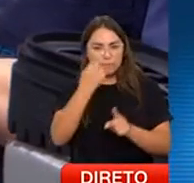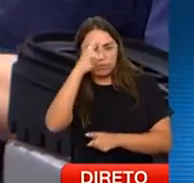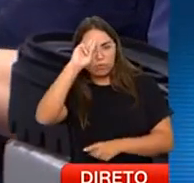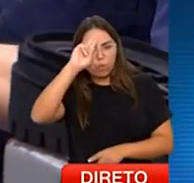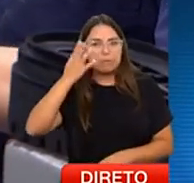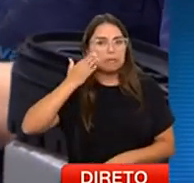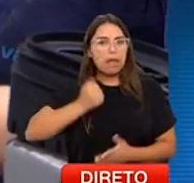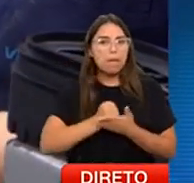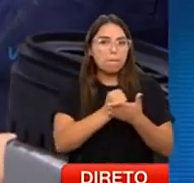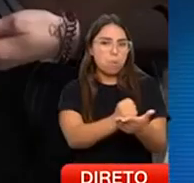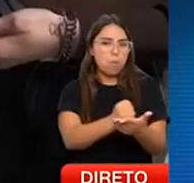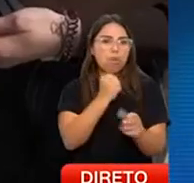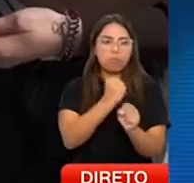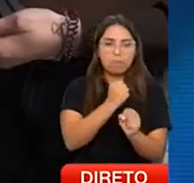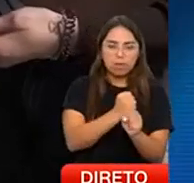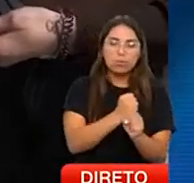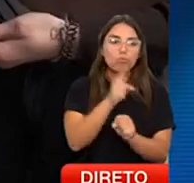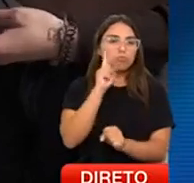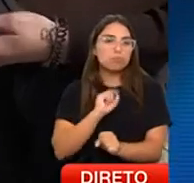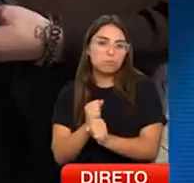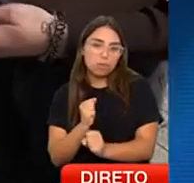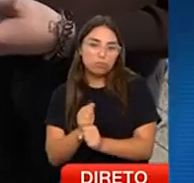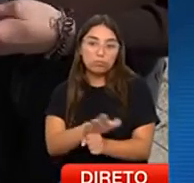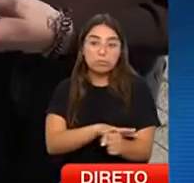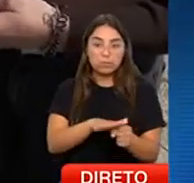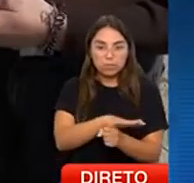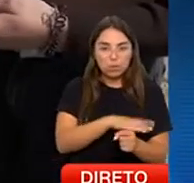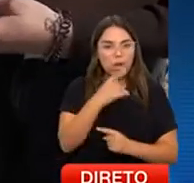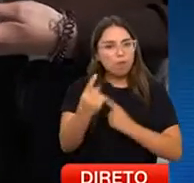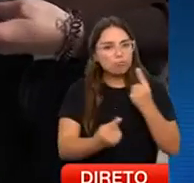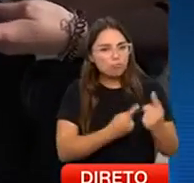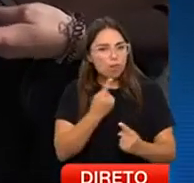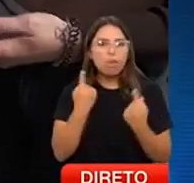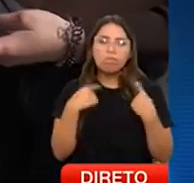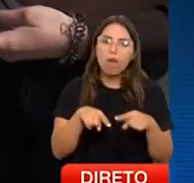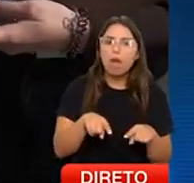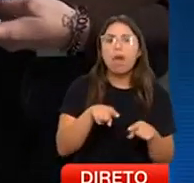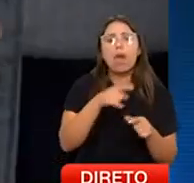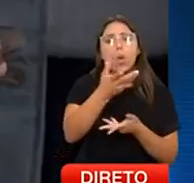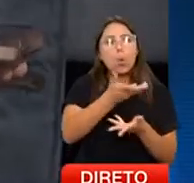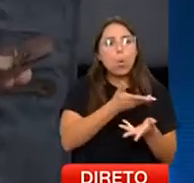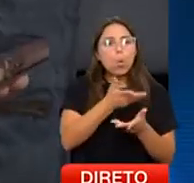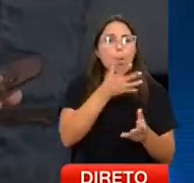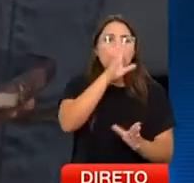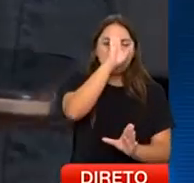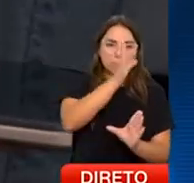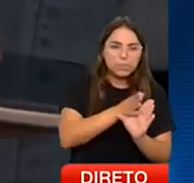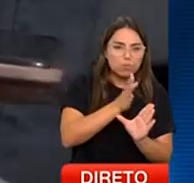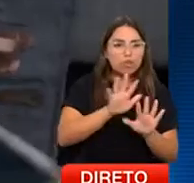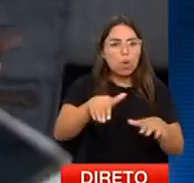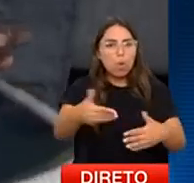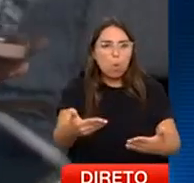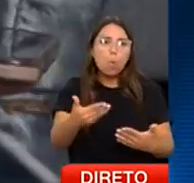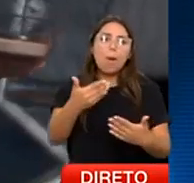enfim apoiar as trabalhadoras e os trabalhadores nestas situações eh por vezes têm consultas de Psicologia de psiquiatria T outras atividades mas